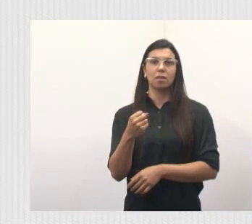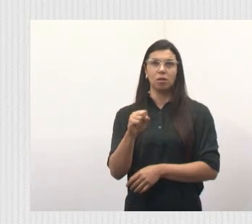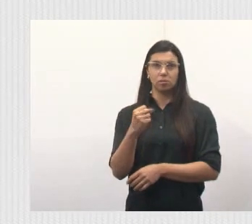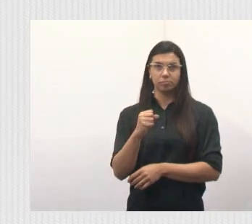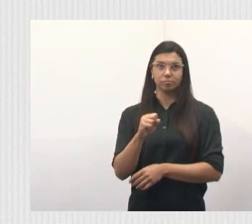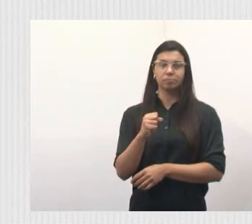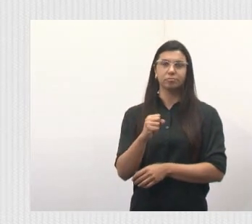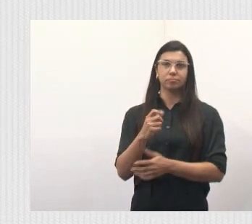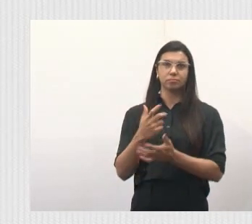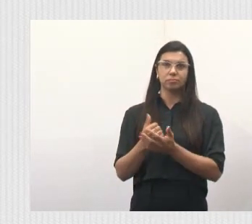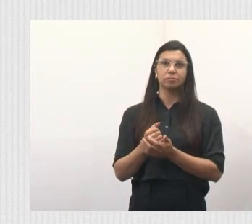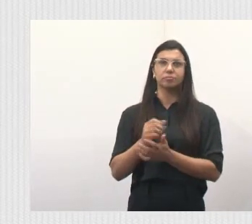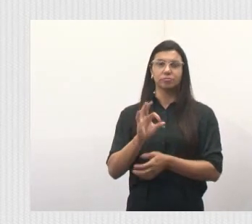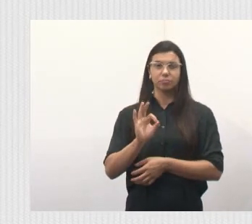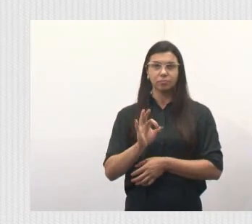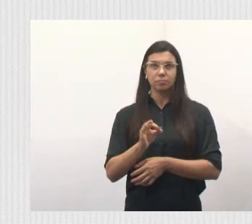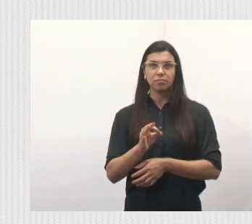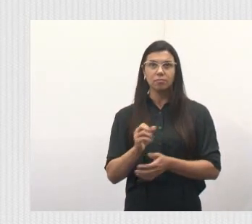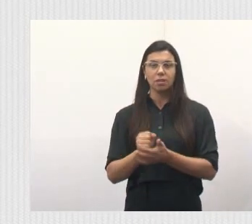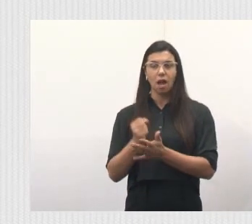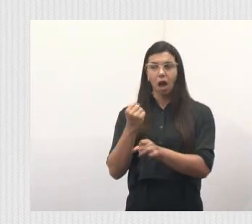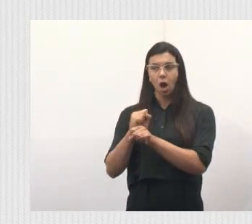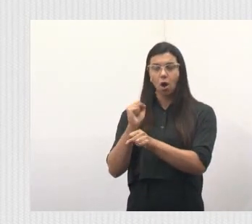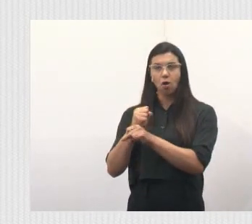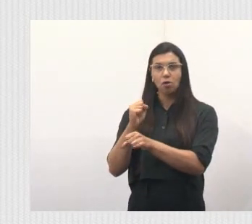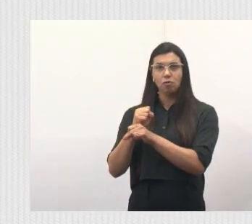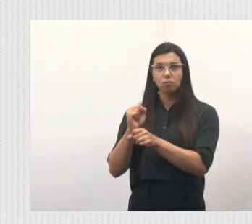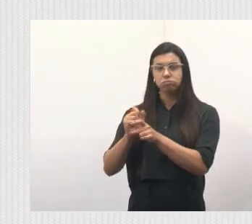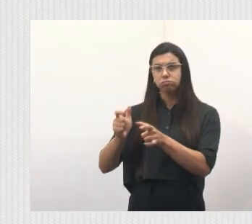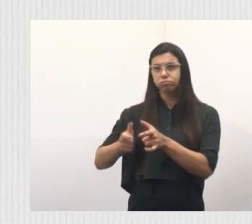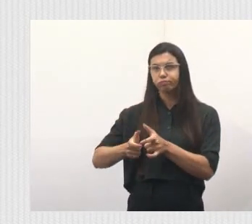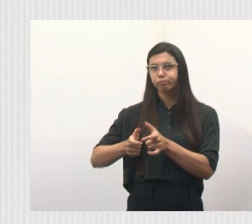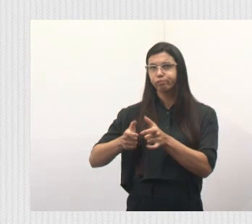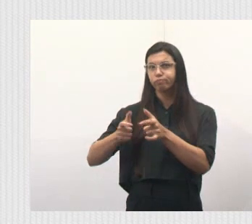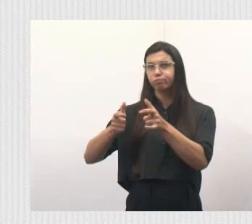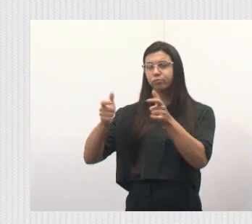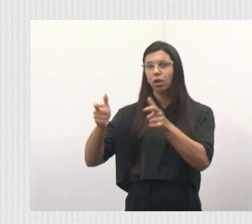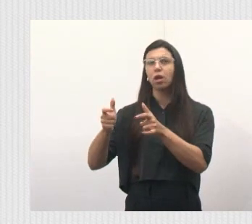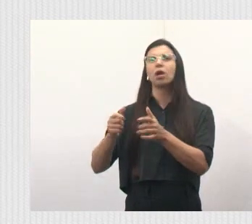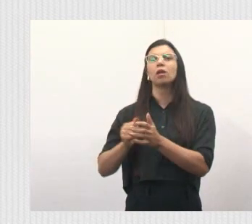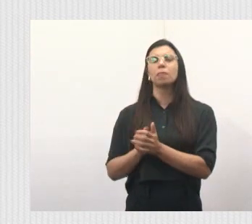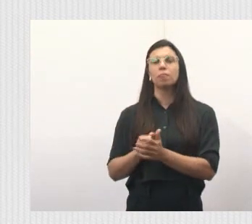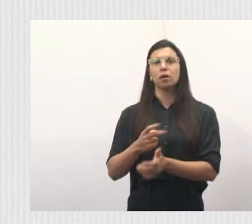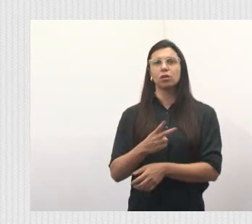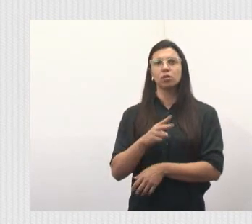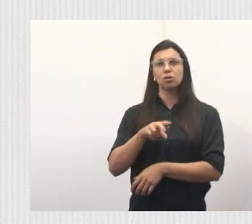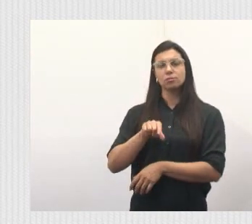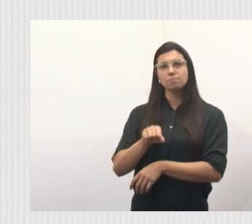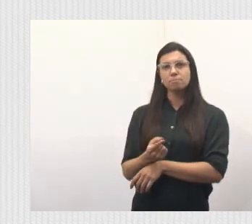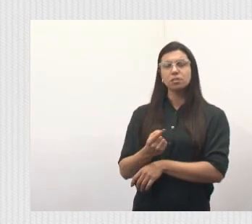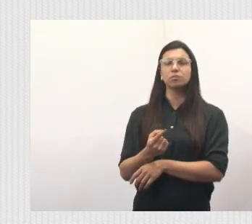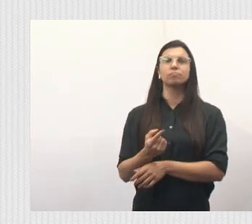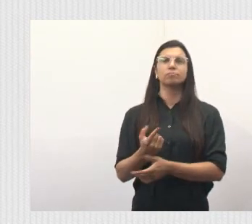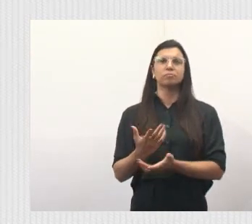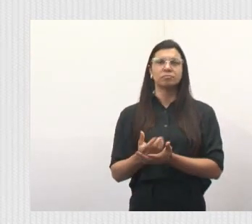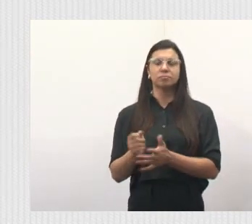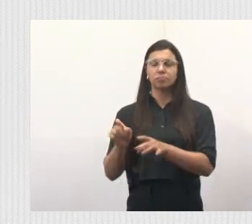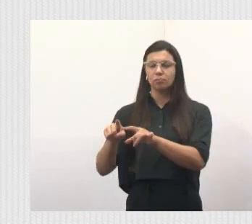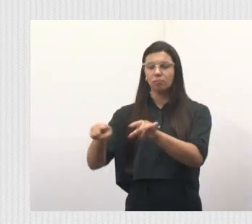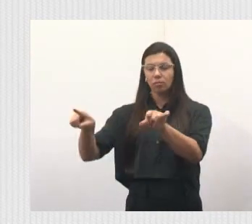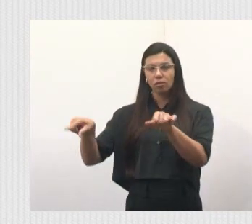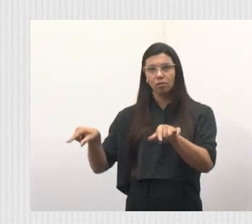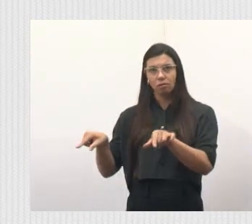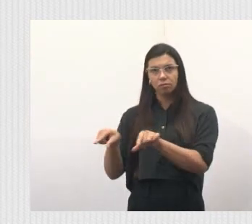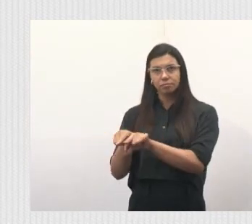de monitoramento de obras para reforma e ampliação, no valor de 2.740 metros quadrados.